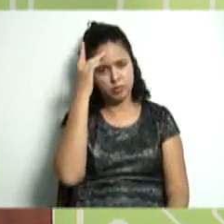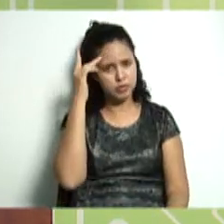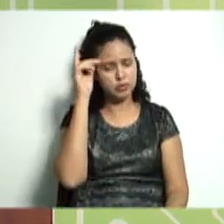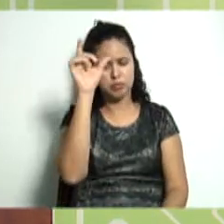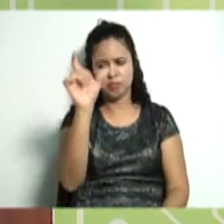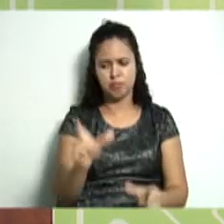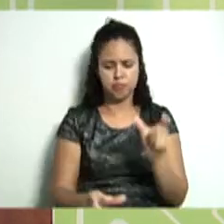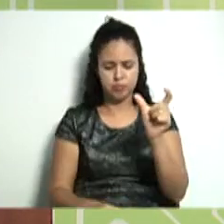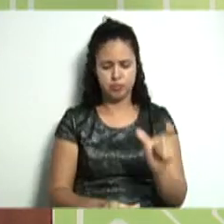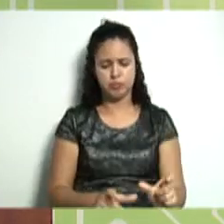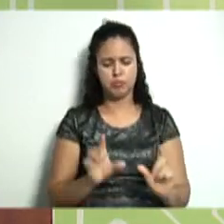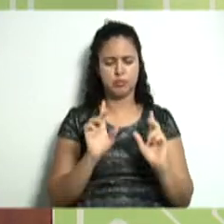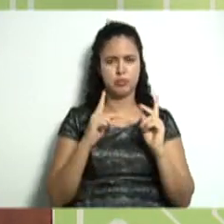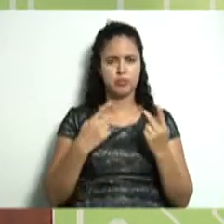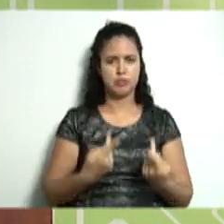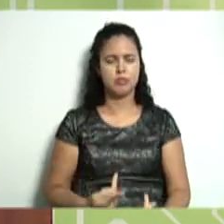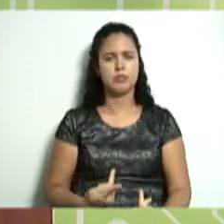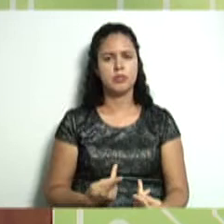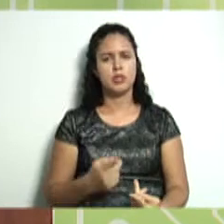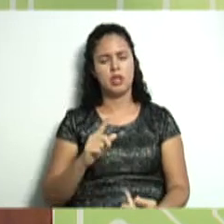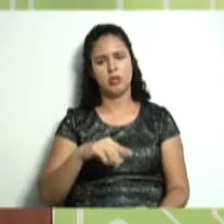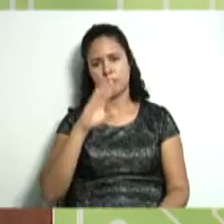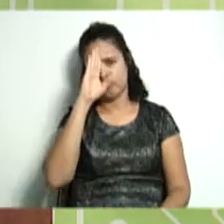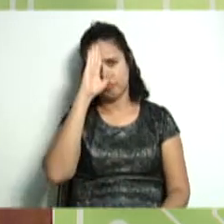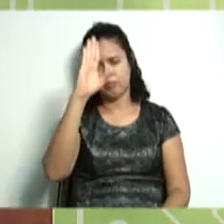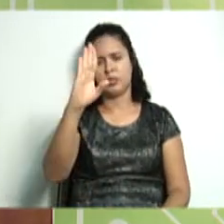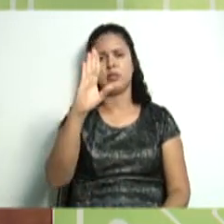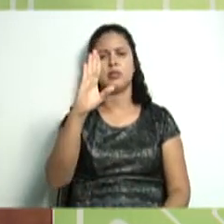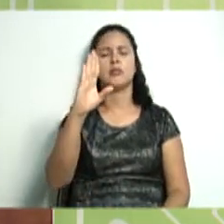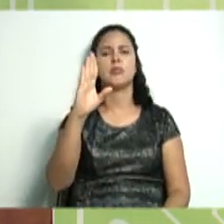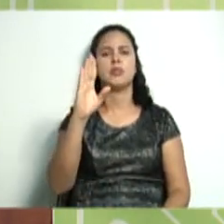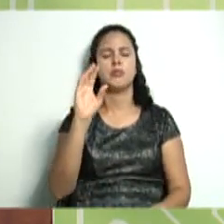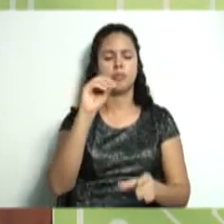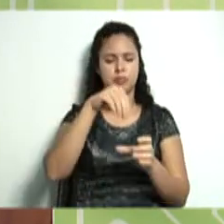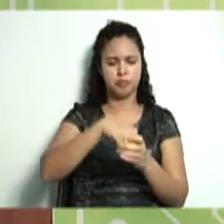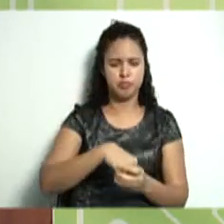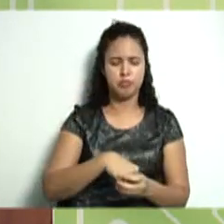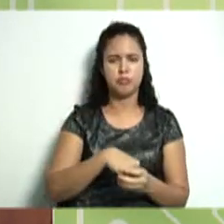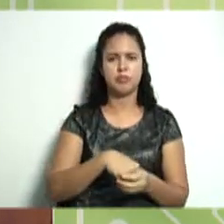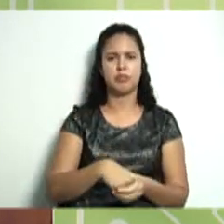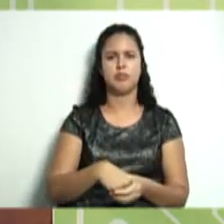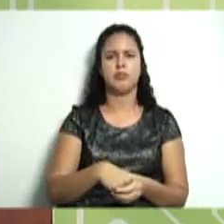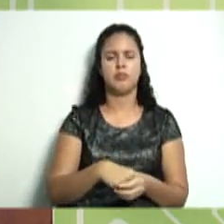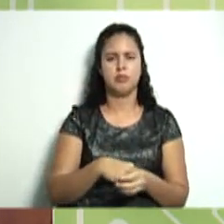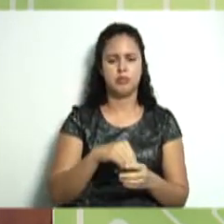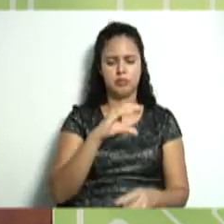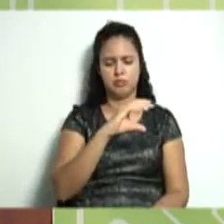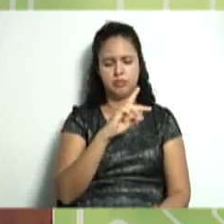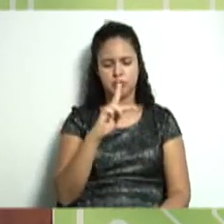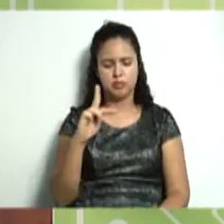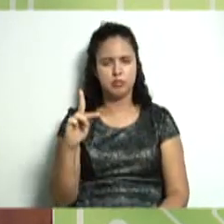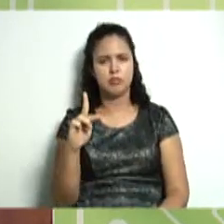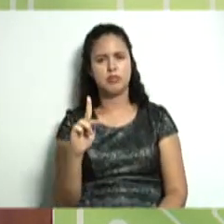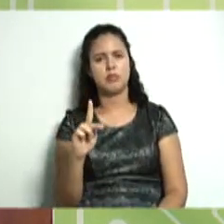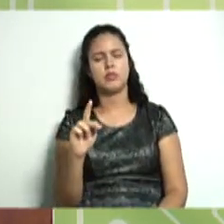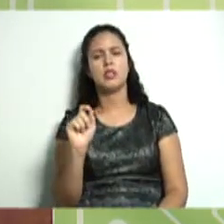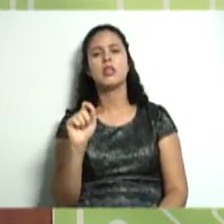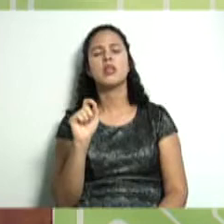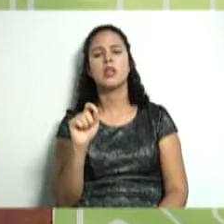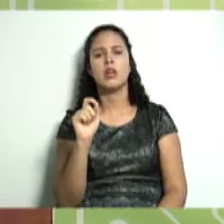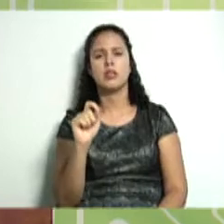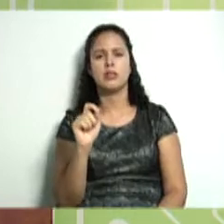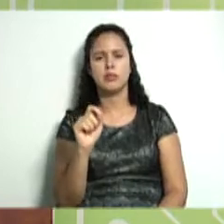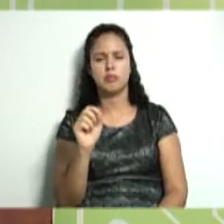a principal essência dentro da cooperativa. Quando a gente fala quem promove